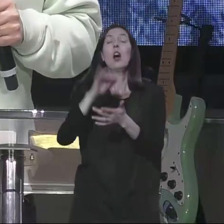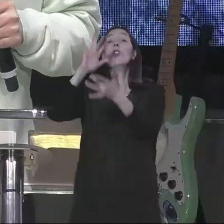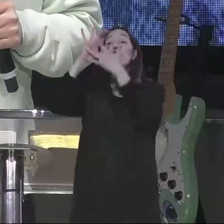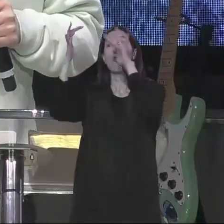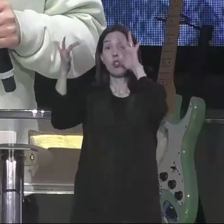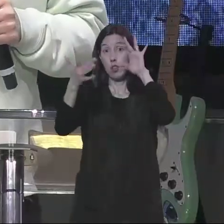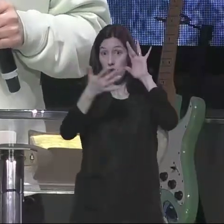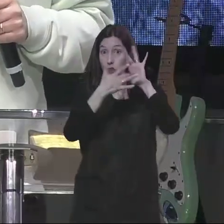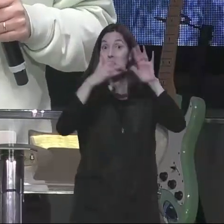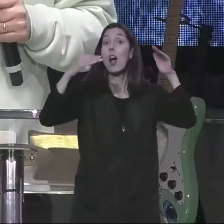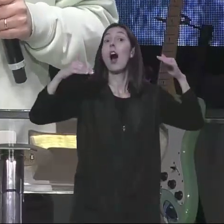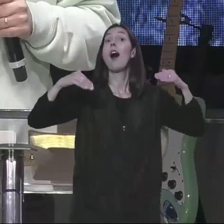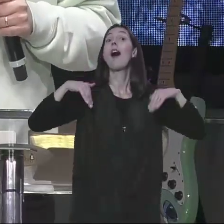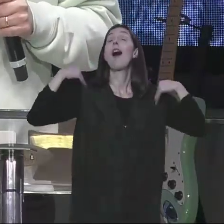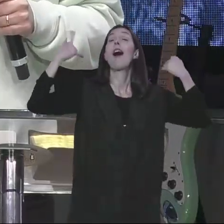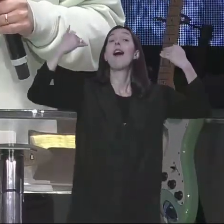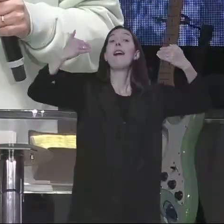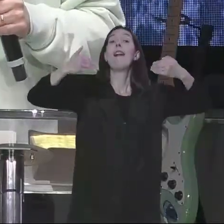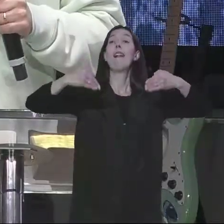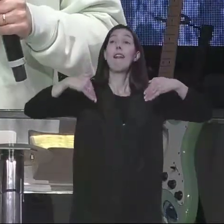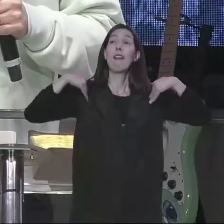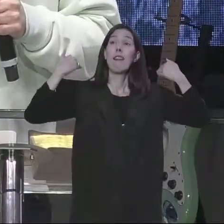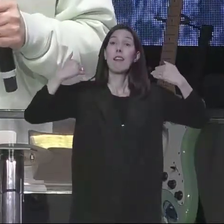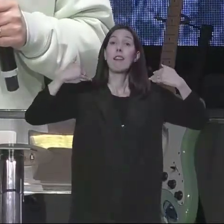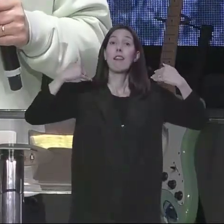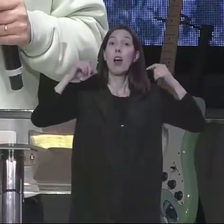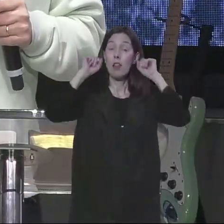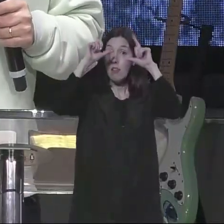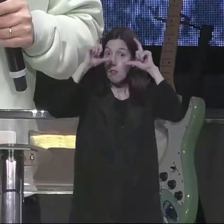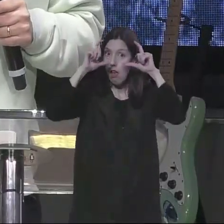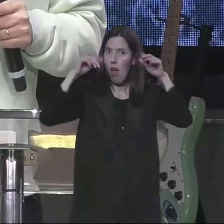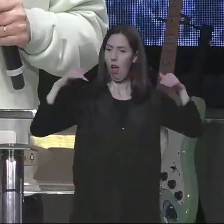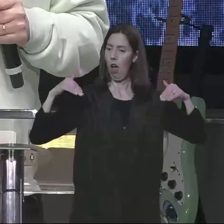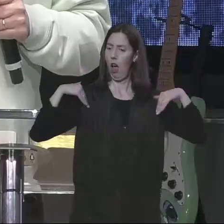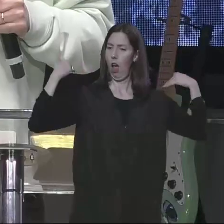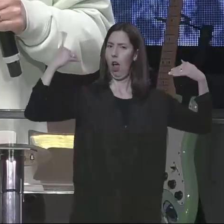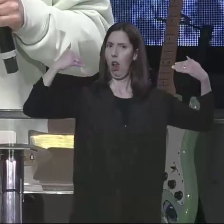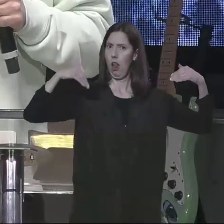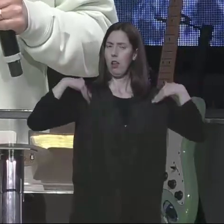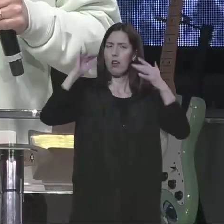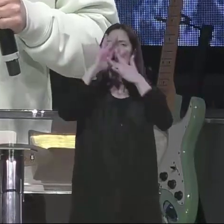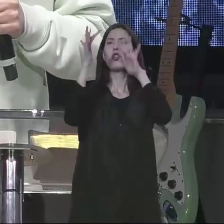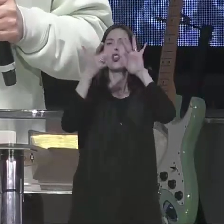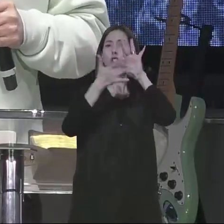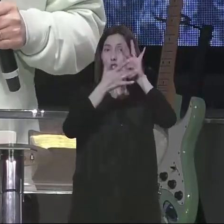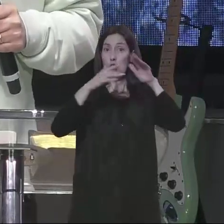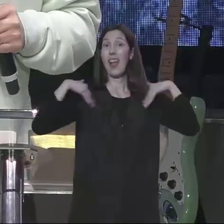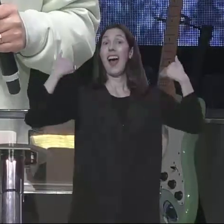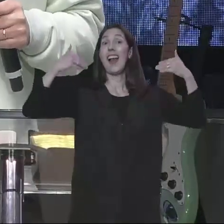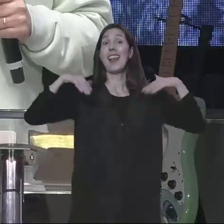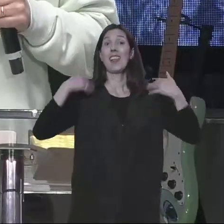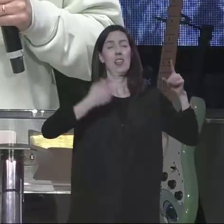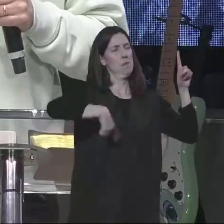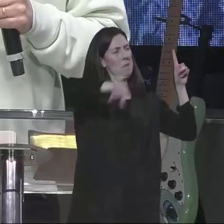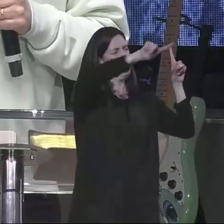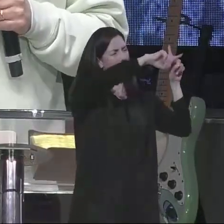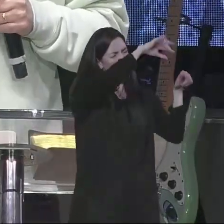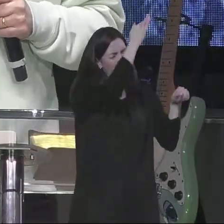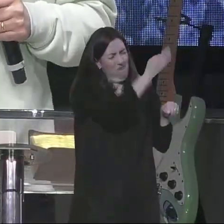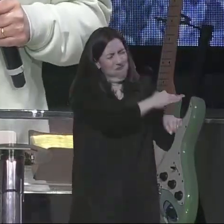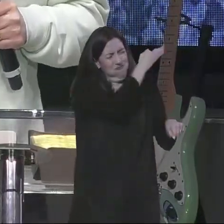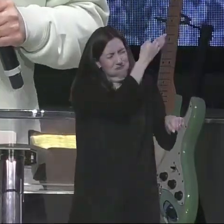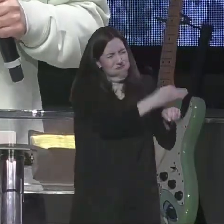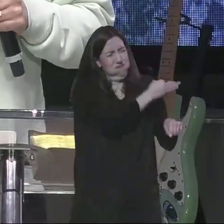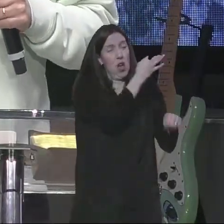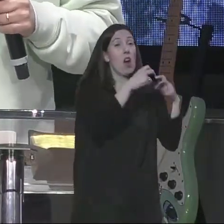fora proposta, presta atenção nisso, ele, pela alegria que lhe fora proposta, suportou a cruz, desprezando